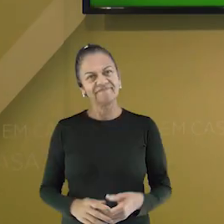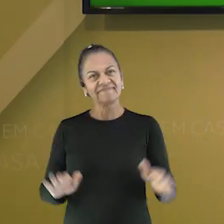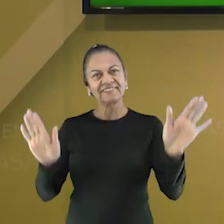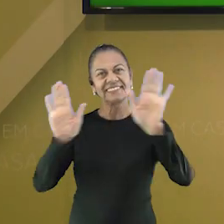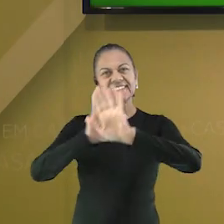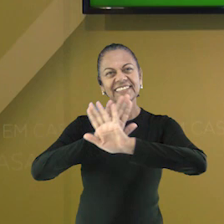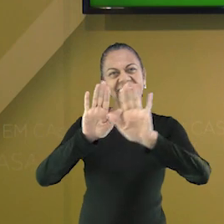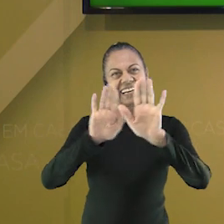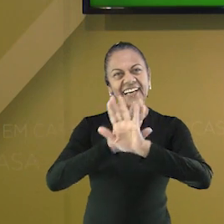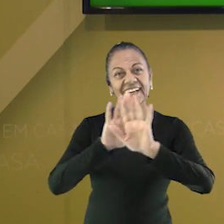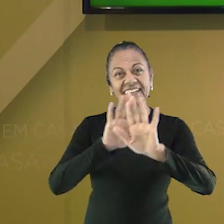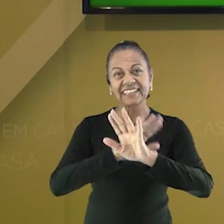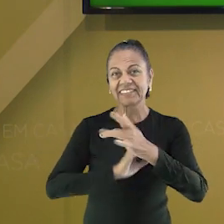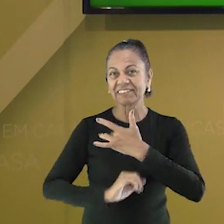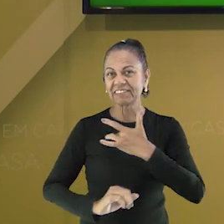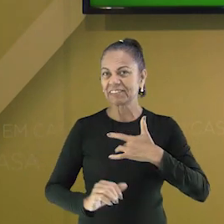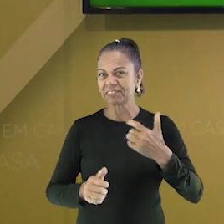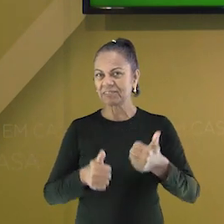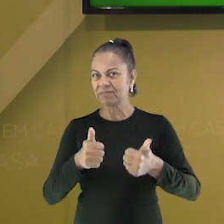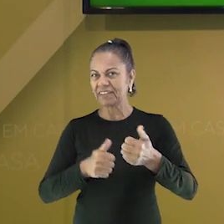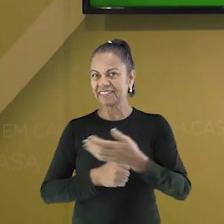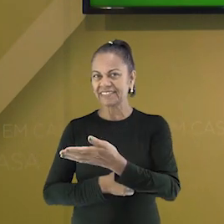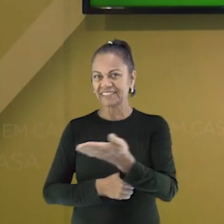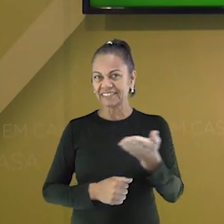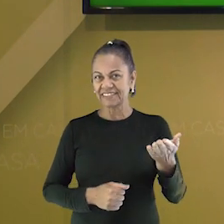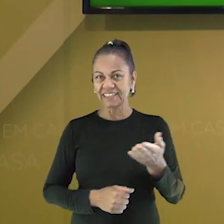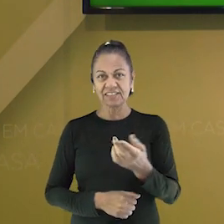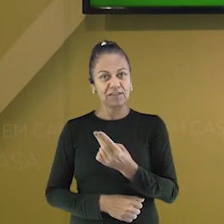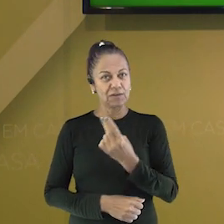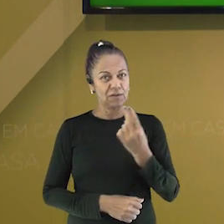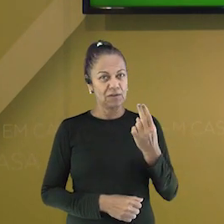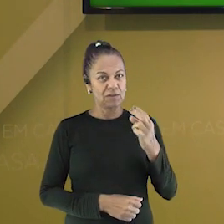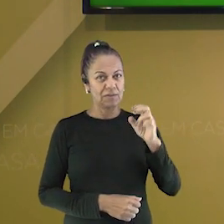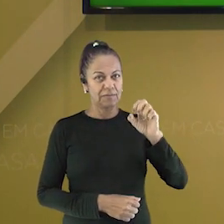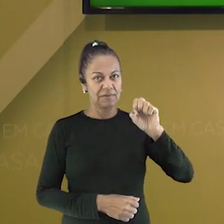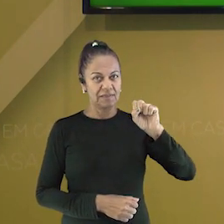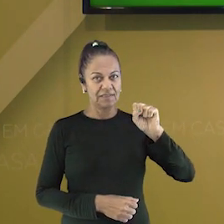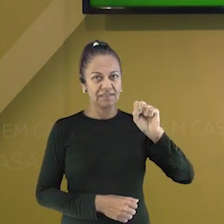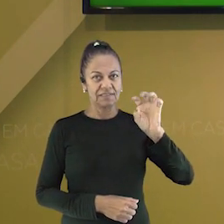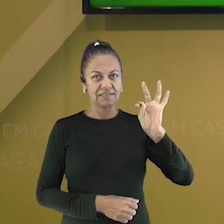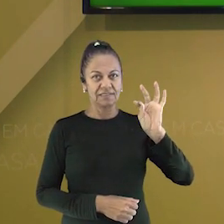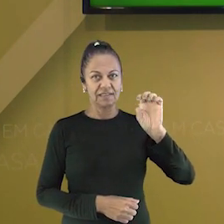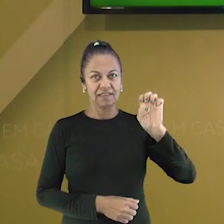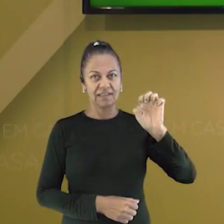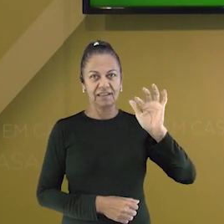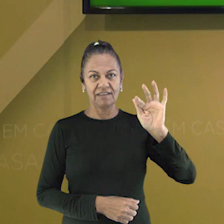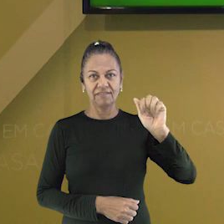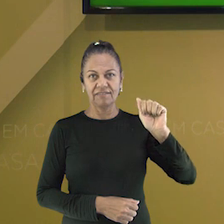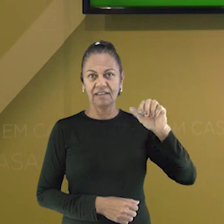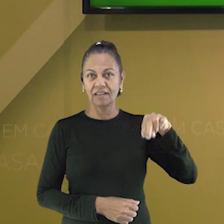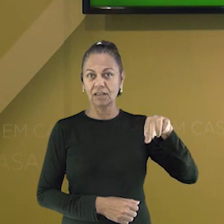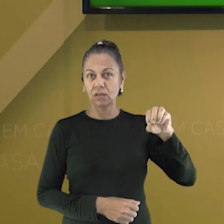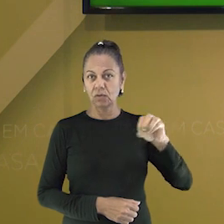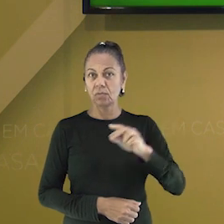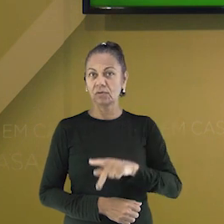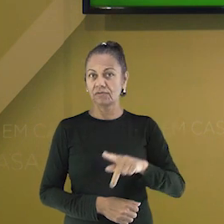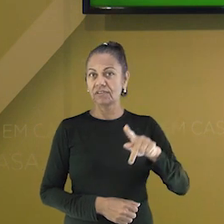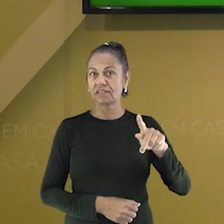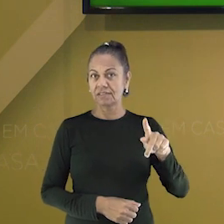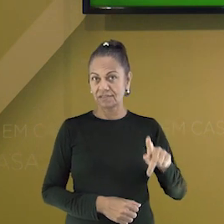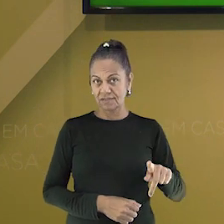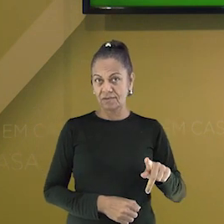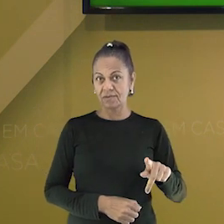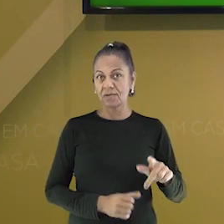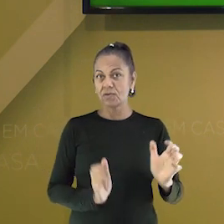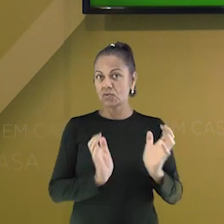E aí pessoal, tudo bem com vocês? Meu nome é Stefano, sou professor de Ciências da EJA para o sexto e sétimo ano. E hoje a